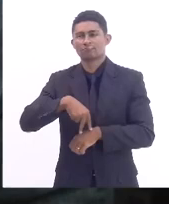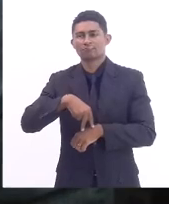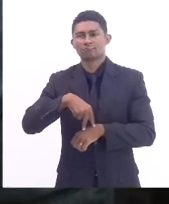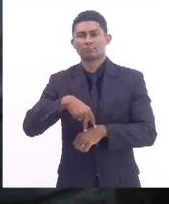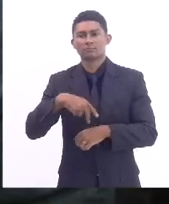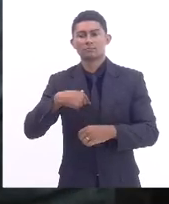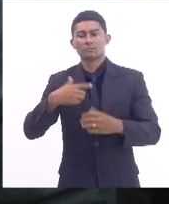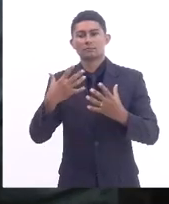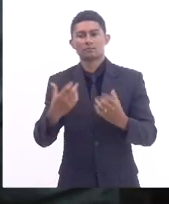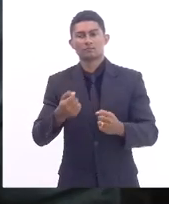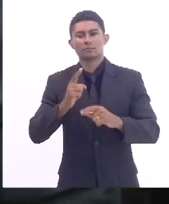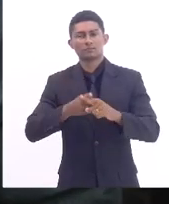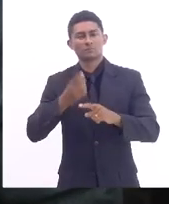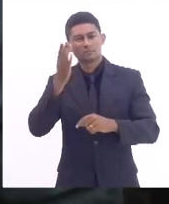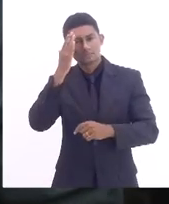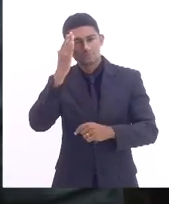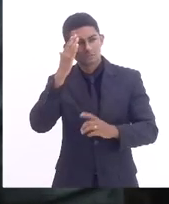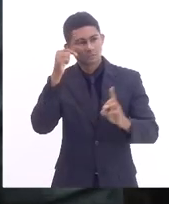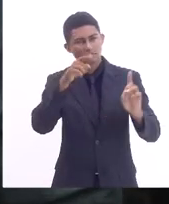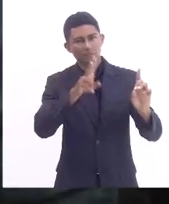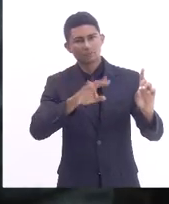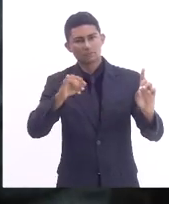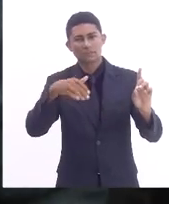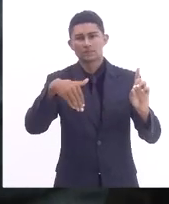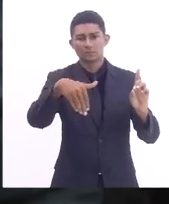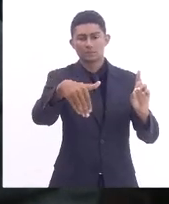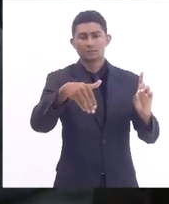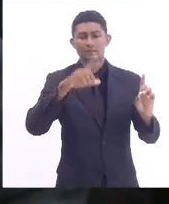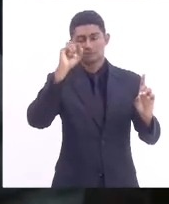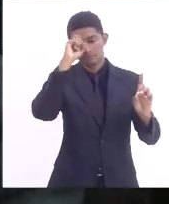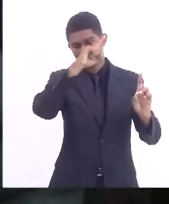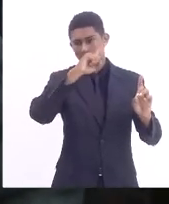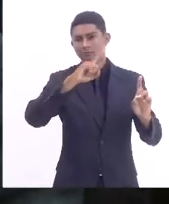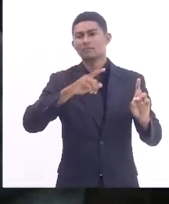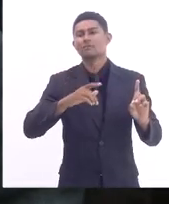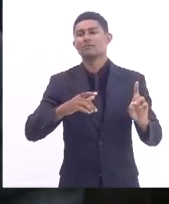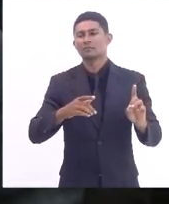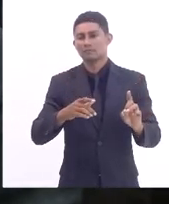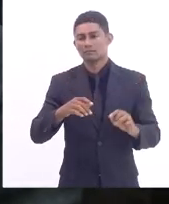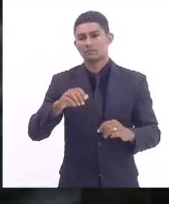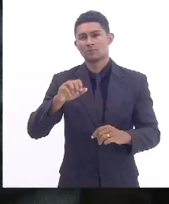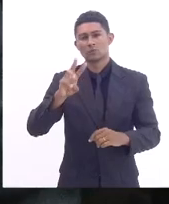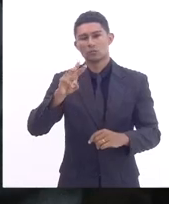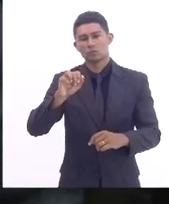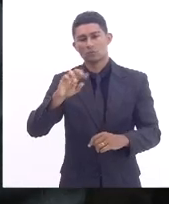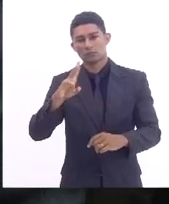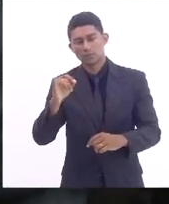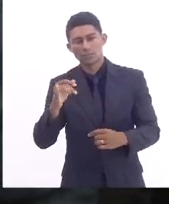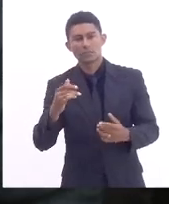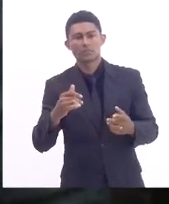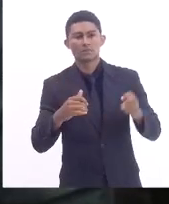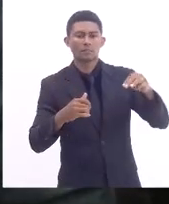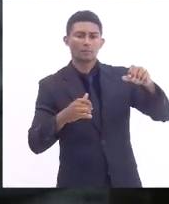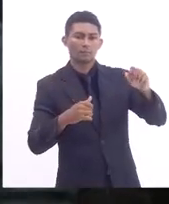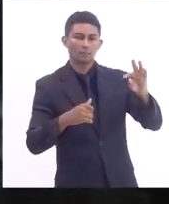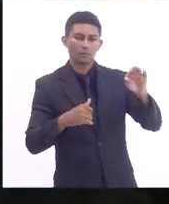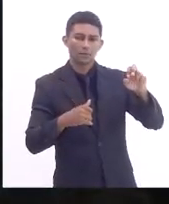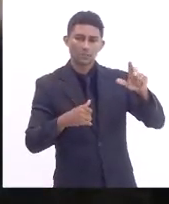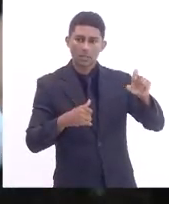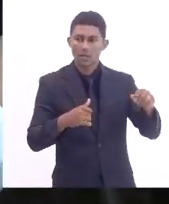o que eu sei que ele vai encarar uma missão também difícil esse ano como o agir como mondego como uma outlet